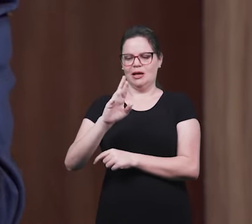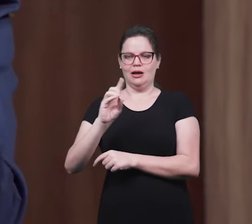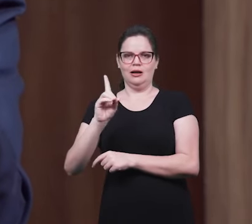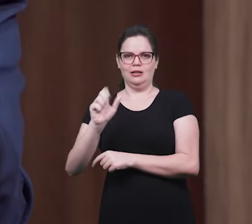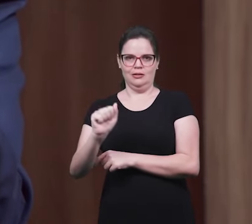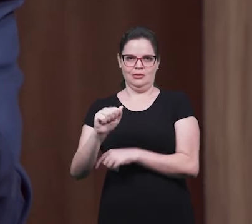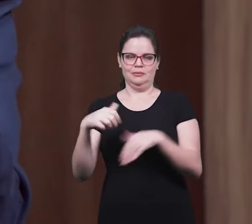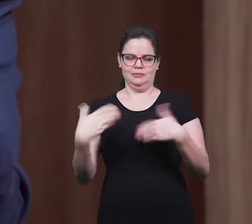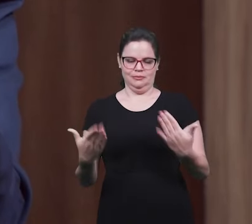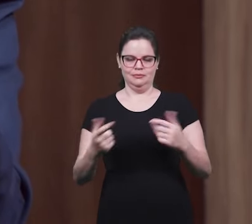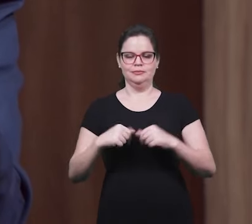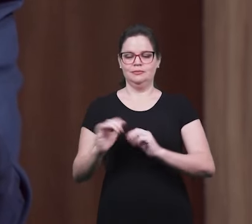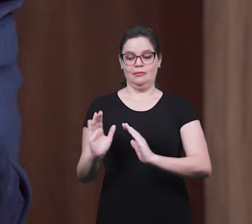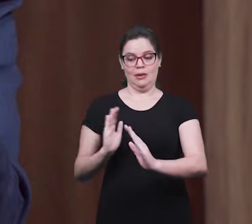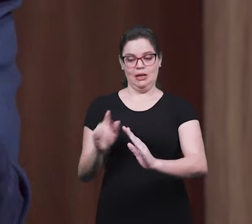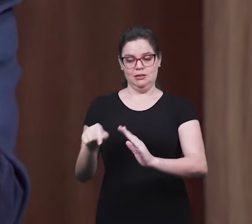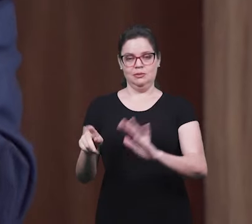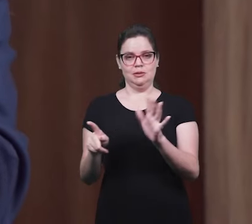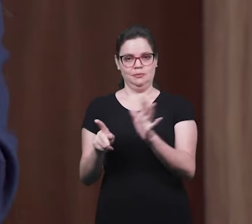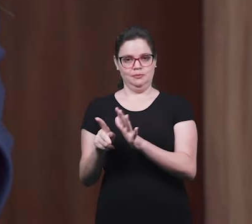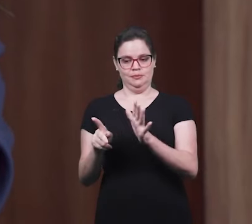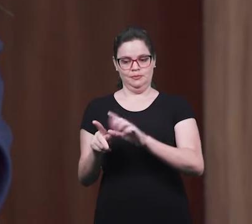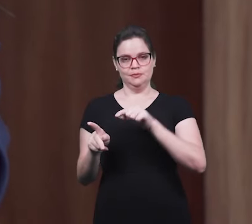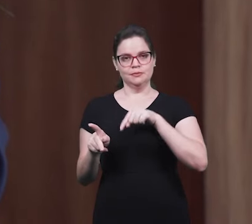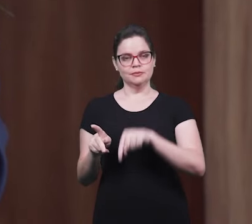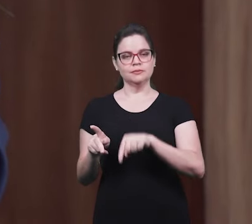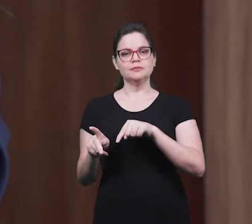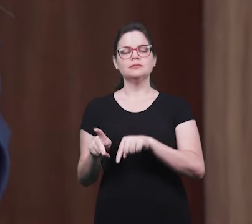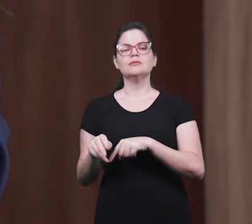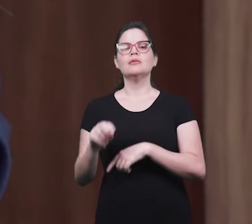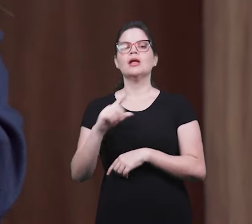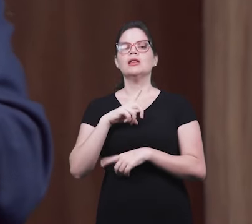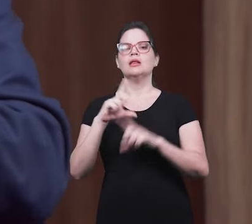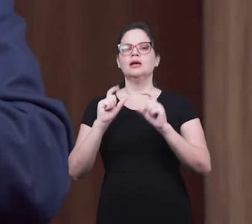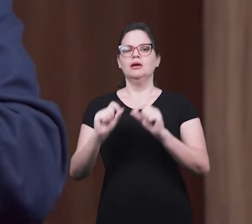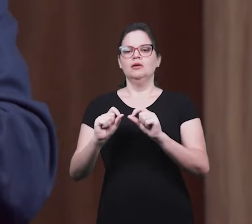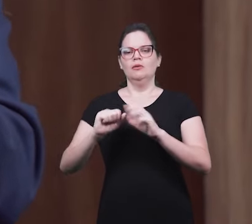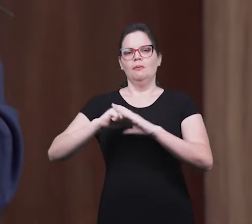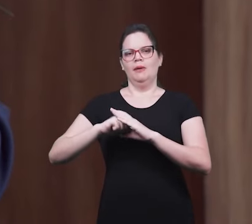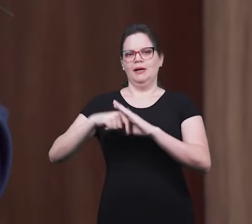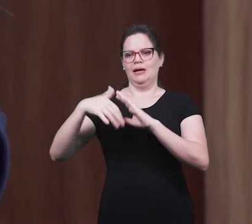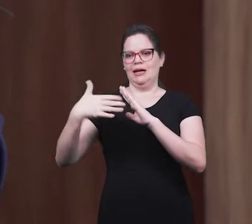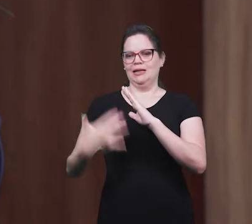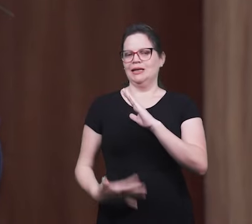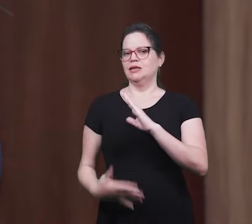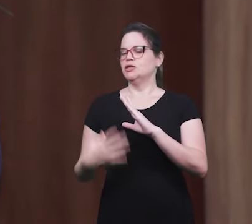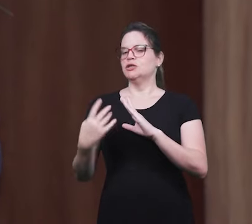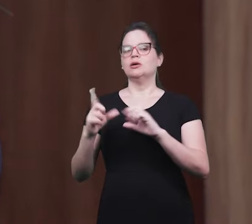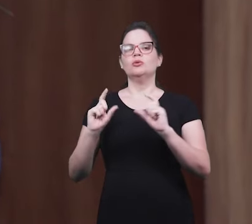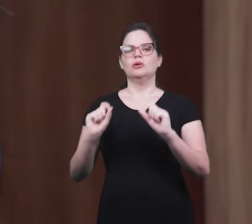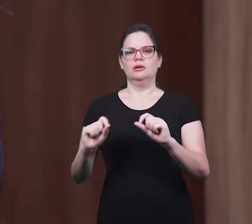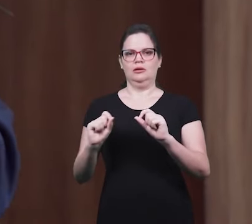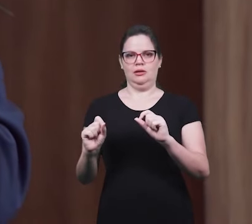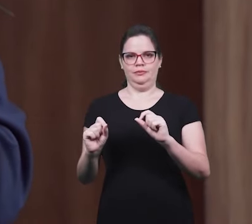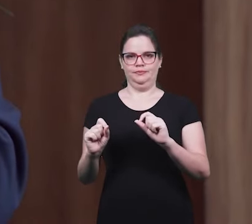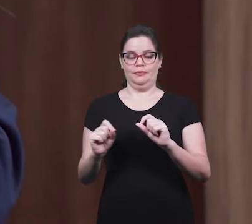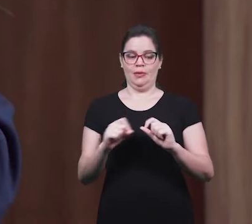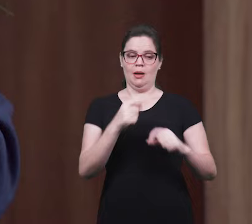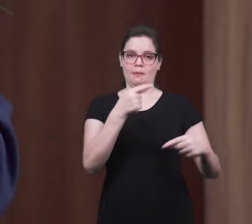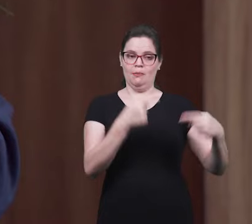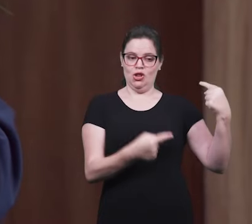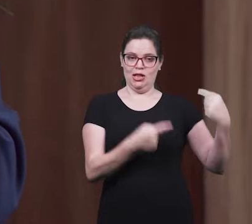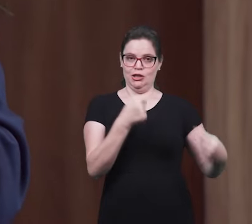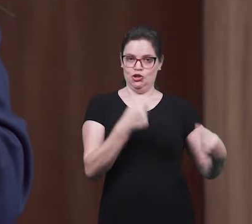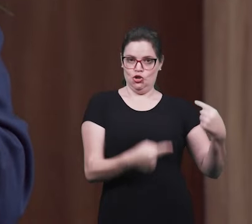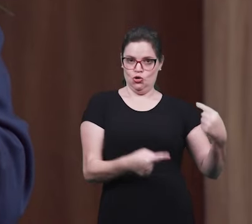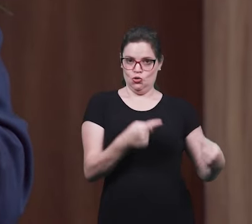período, historicamente falando, se caracterizou por uma junção do